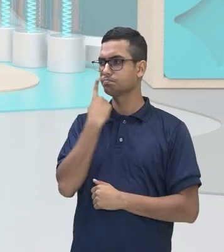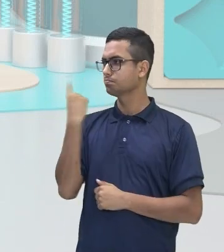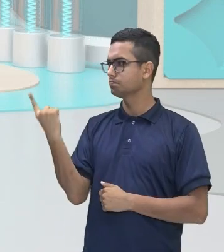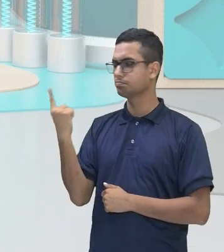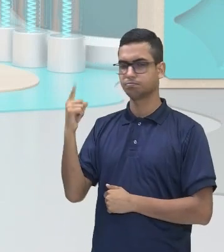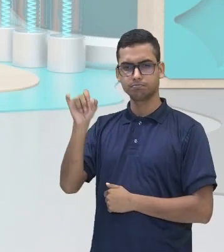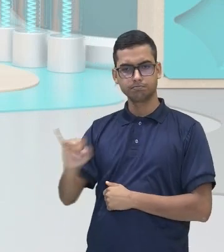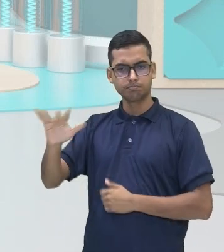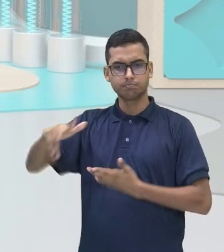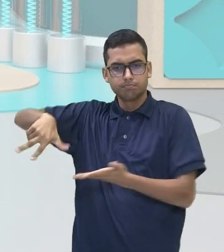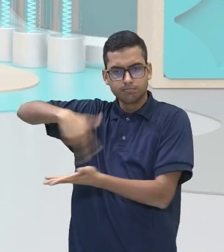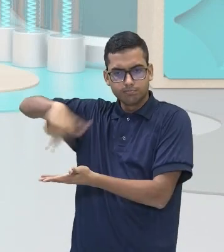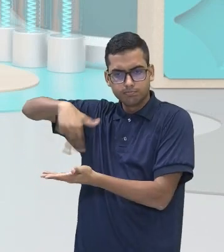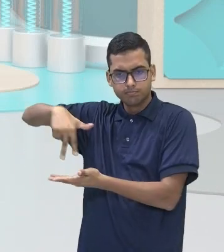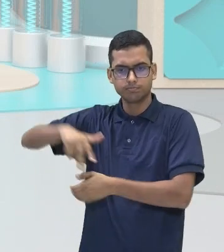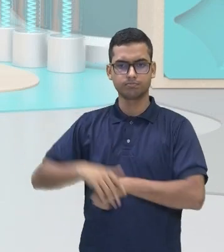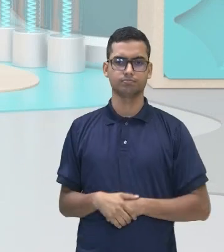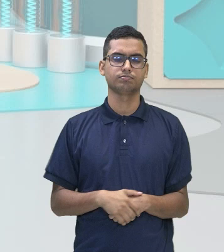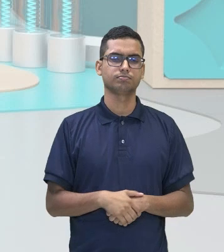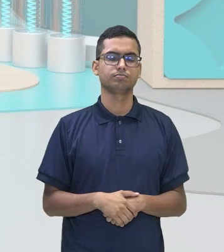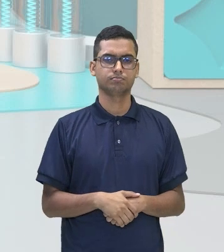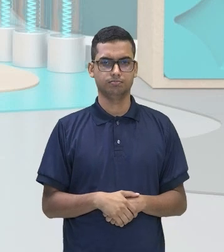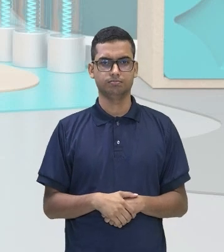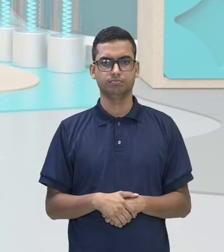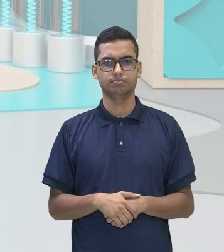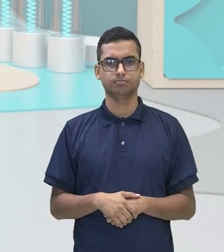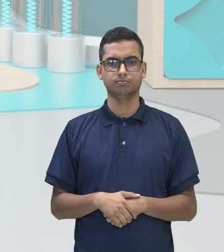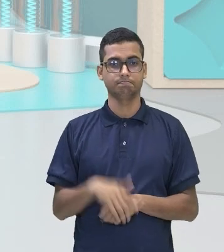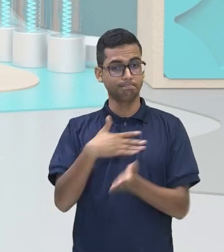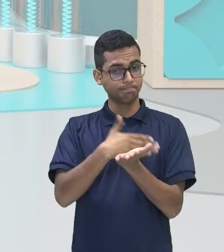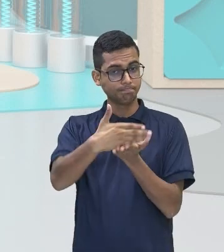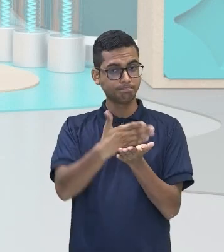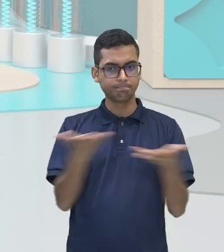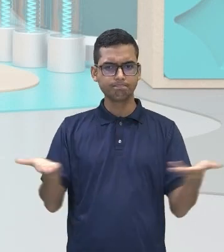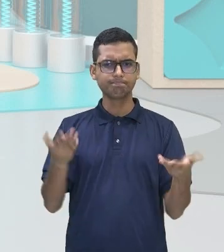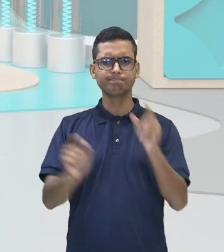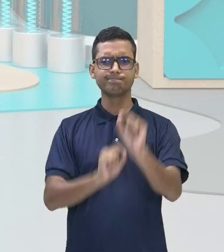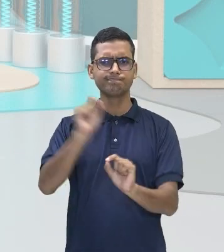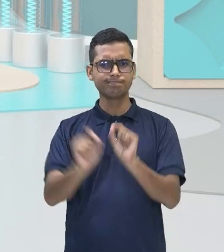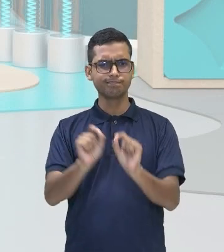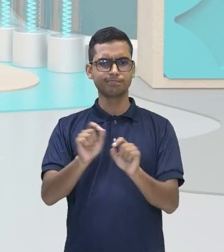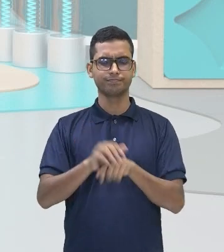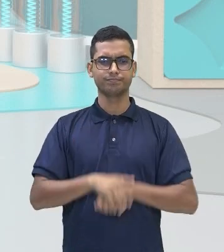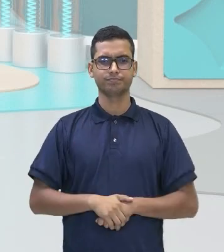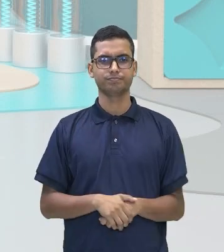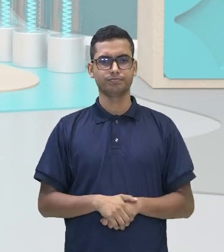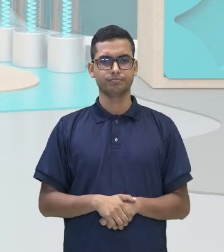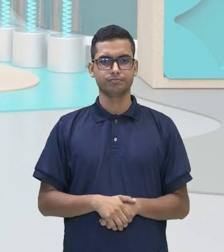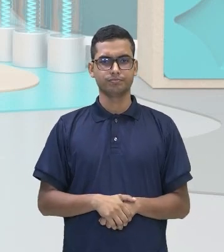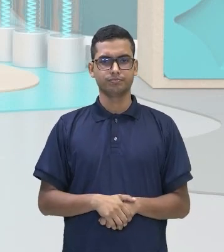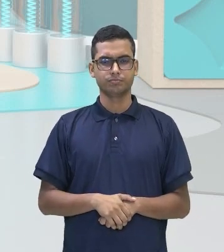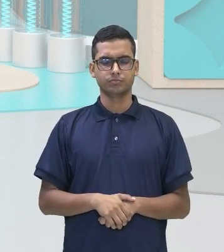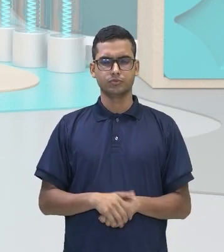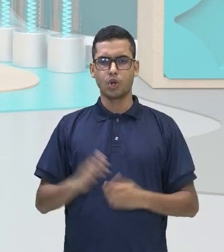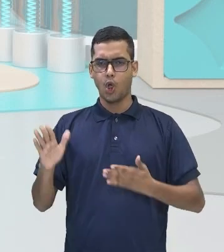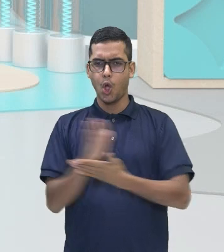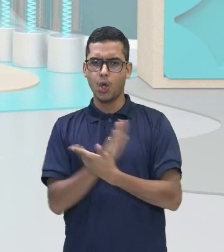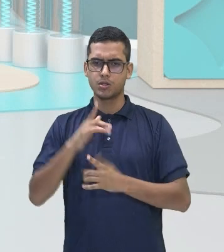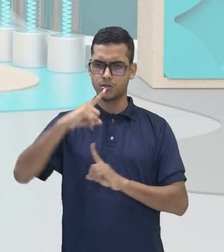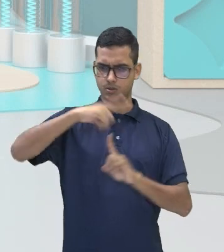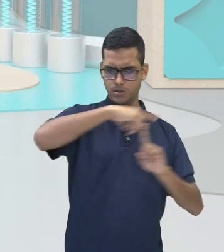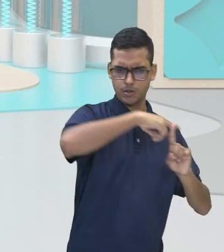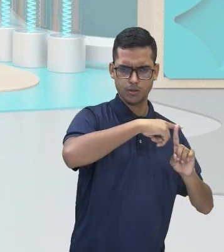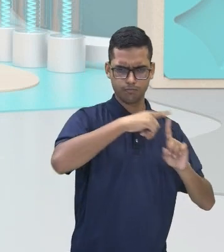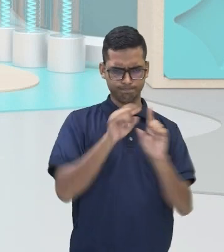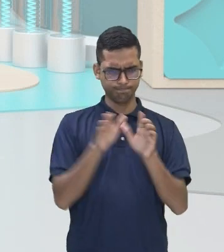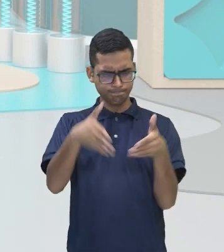a dança. Isso. Vamos, inicialmente, antes de falarmos de alguns estilos e de modo